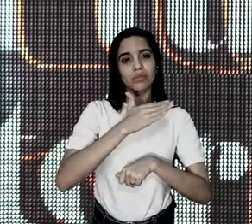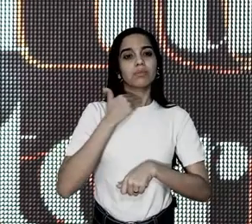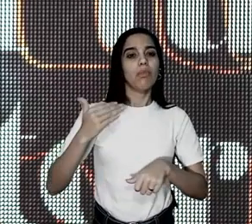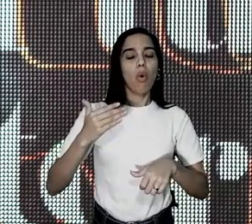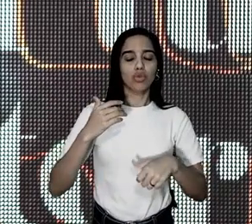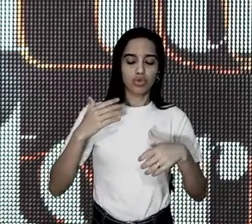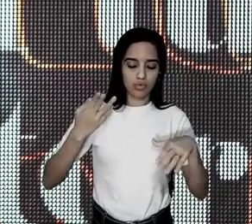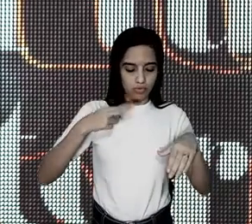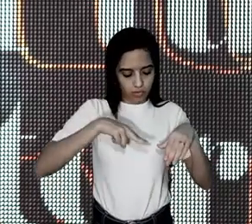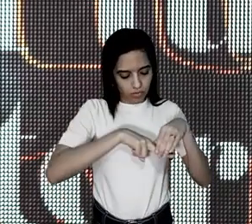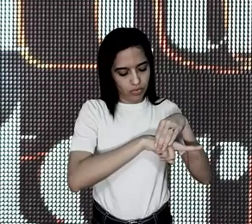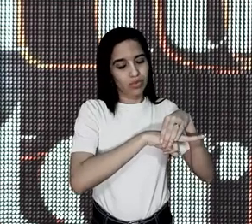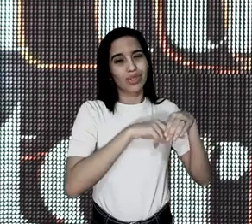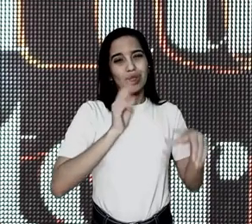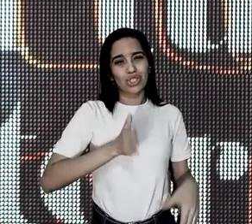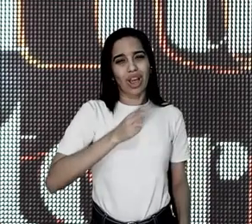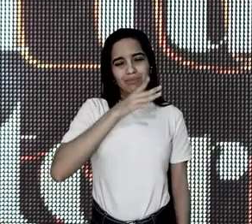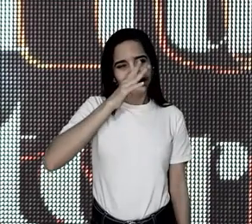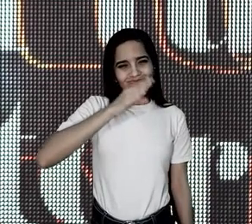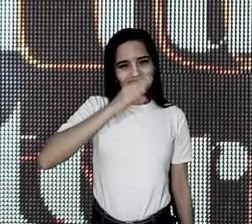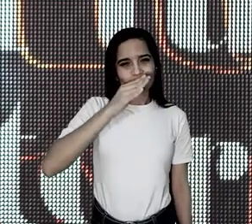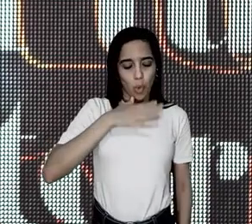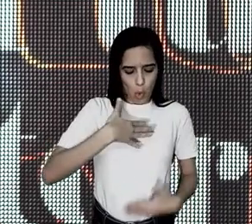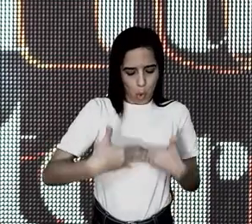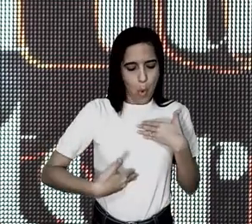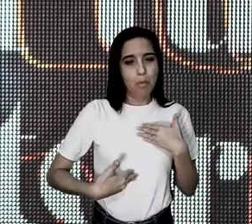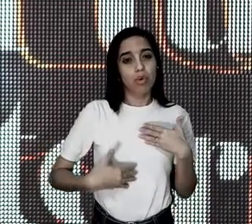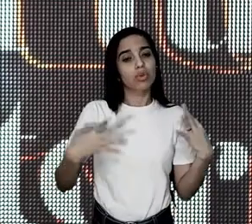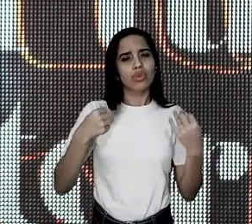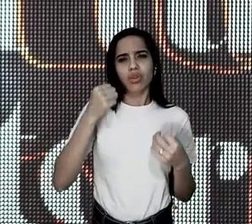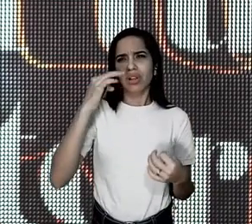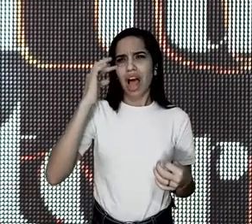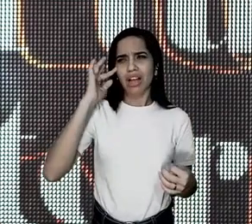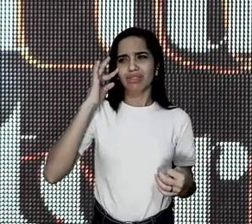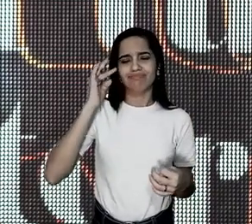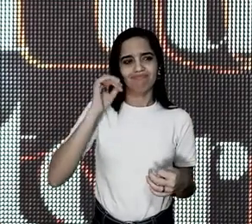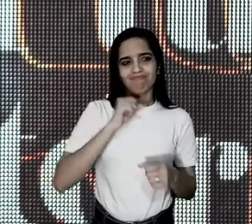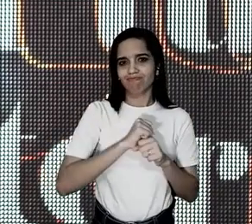já estava morto e já cheirava mal. Todos